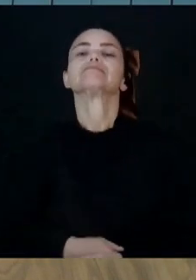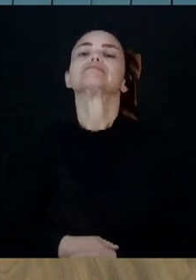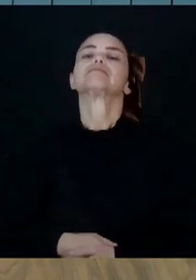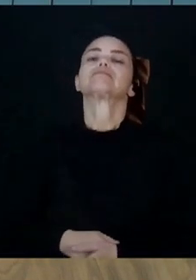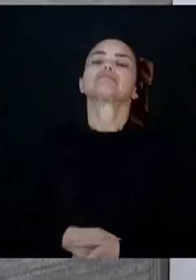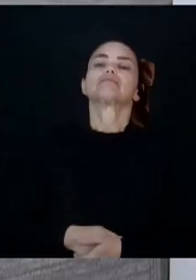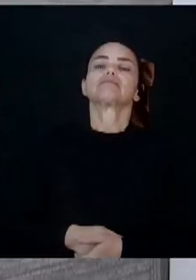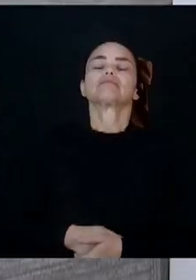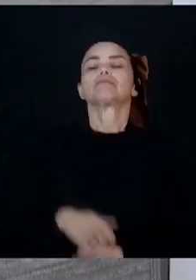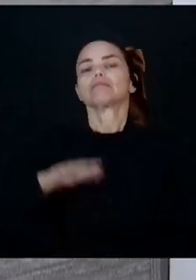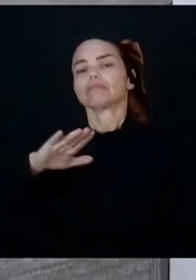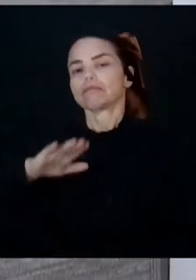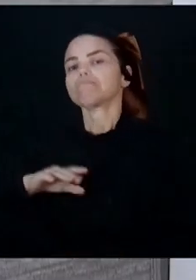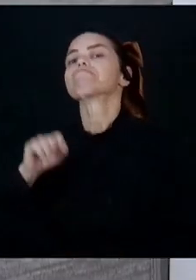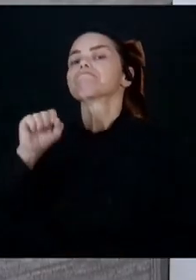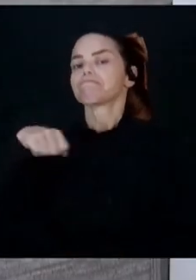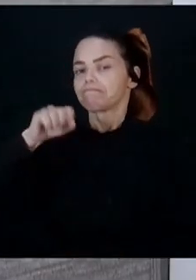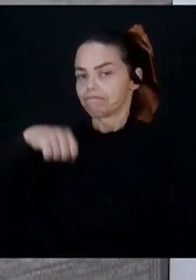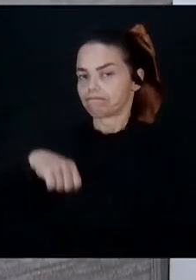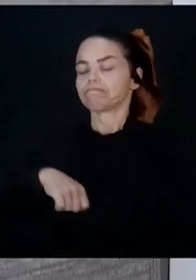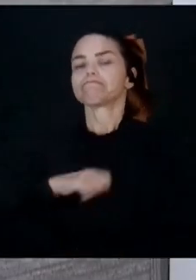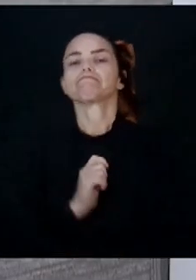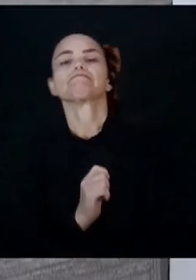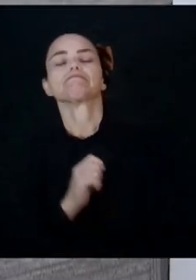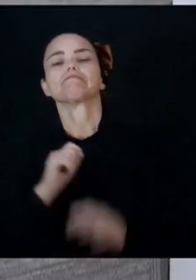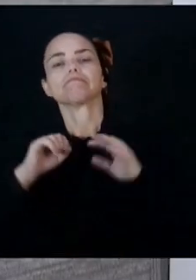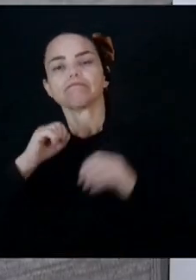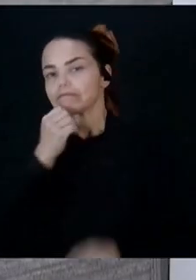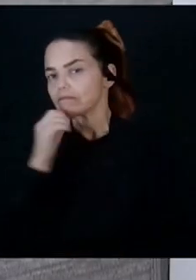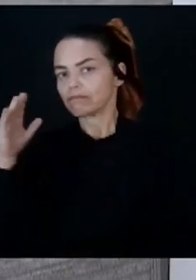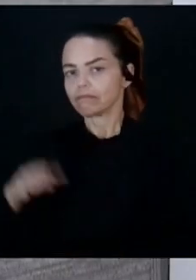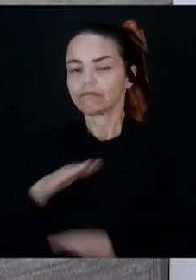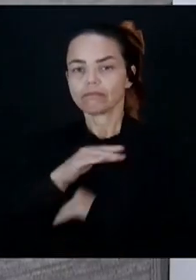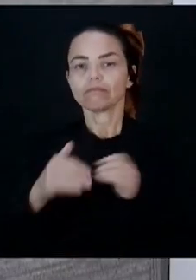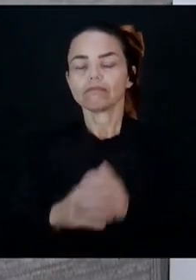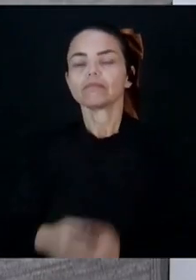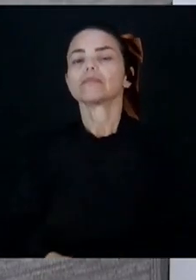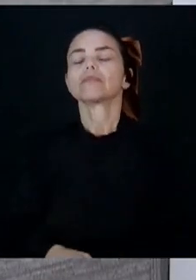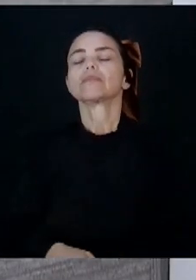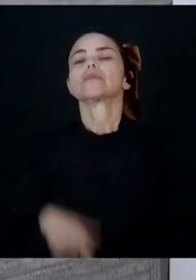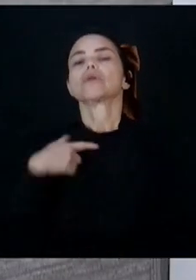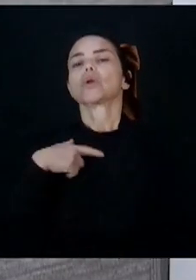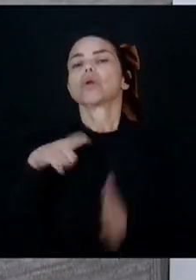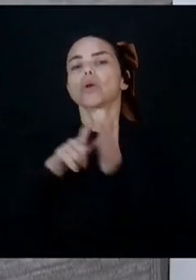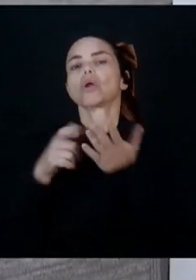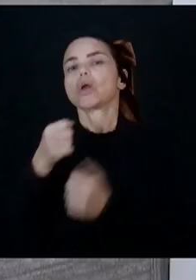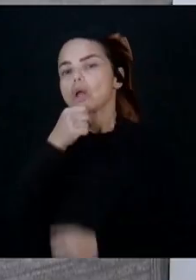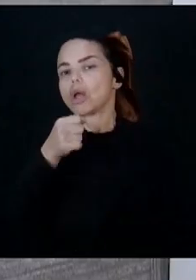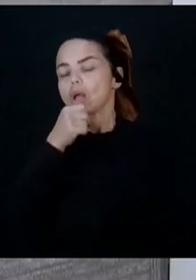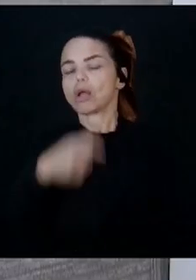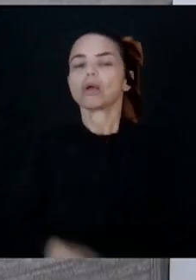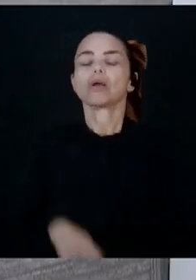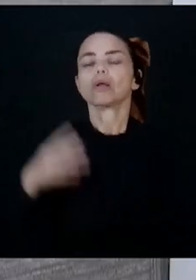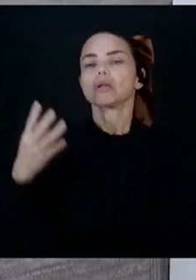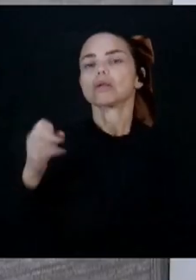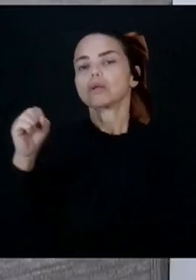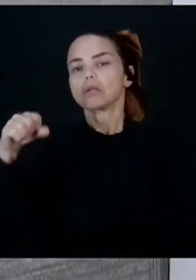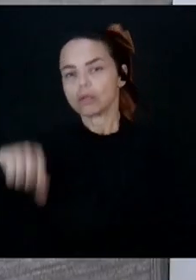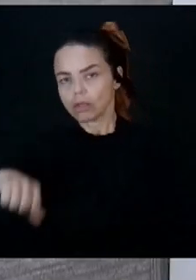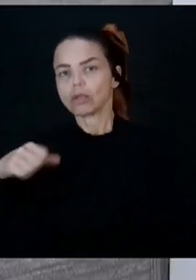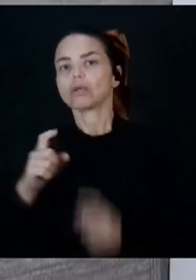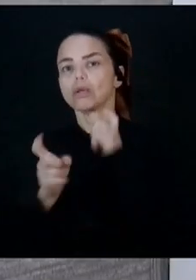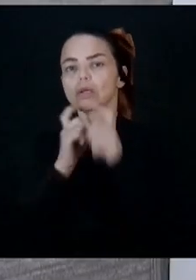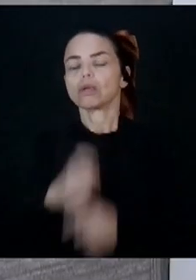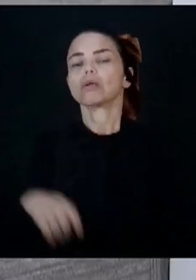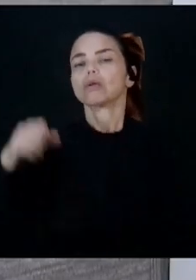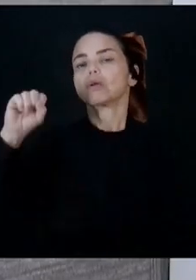Bom, é isso mesmo, Gabriel. Boa tarde para você, para todo mundo acompanhando o Câmara Notícia. Ontem, na 39ª reunião ordinária, havia 8 projetos